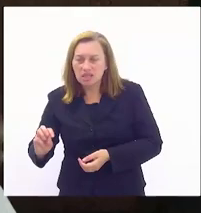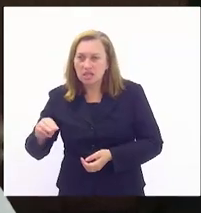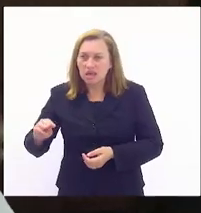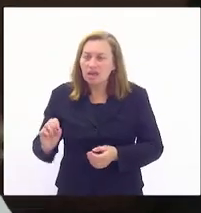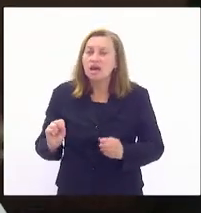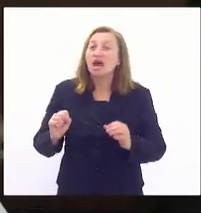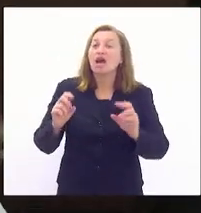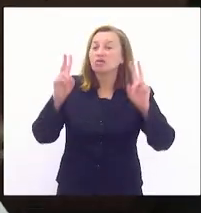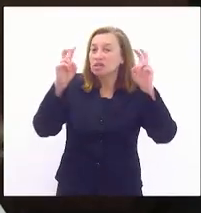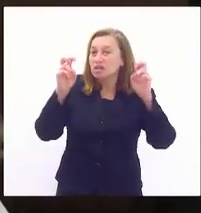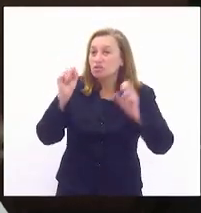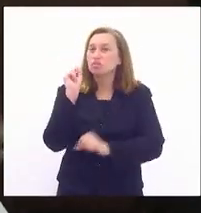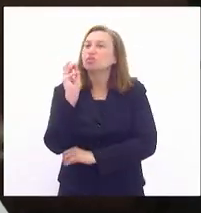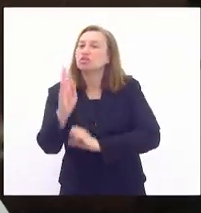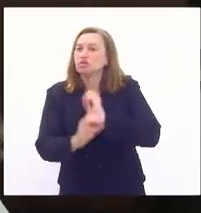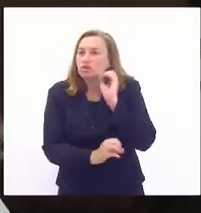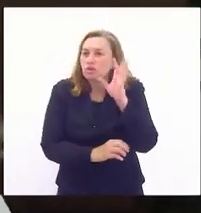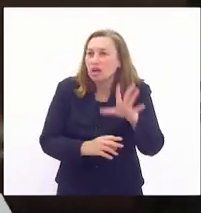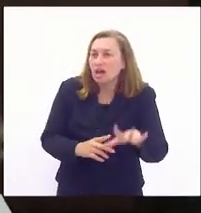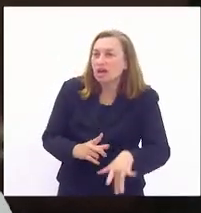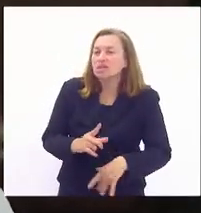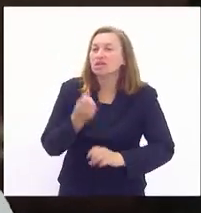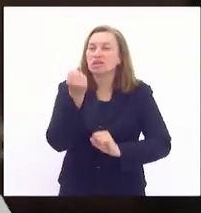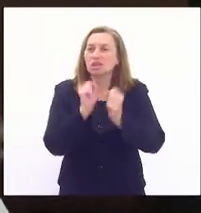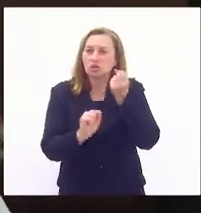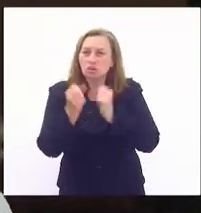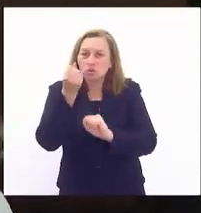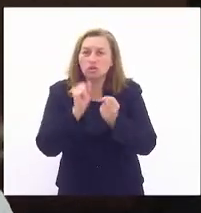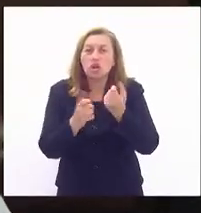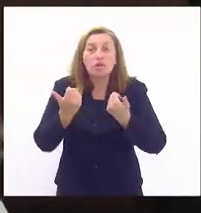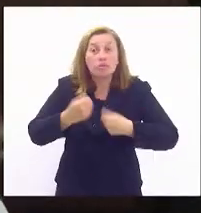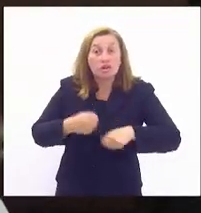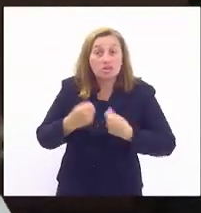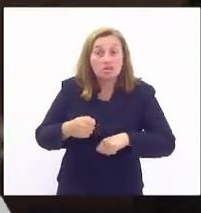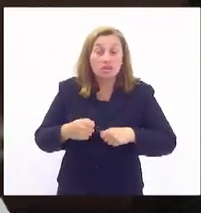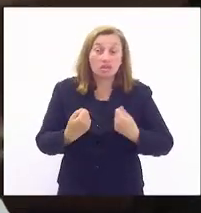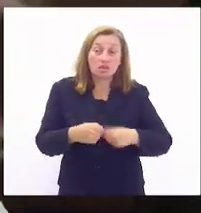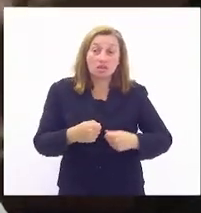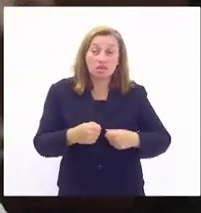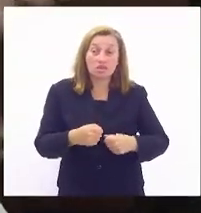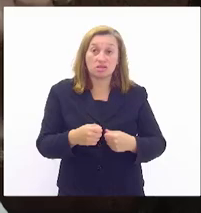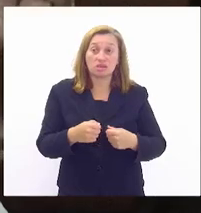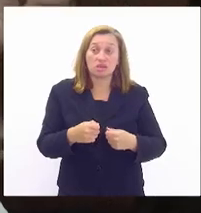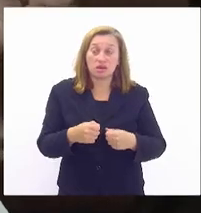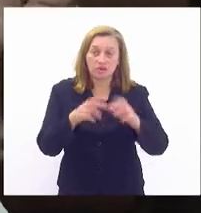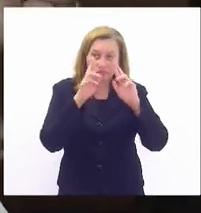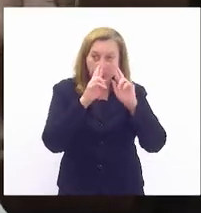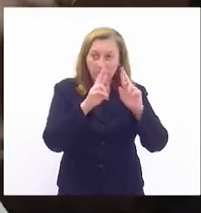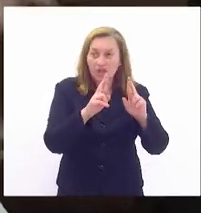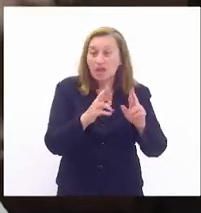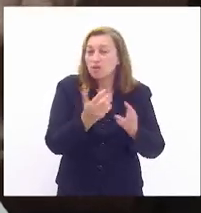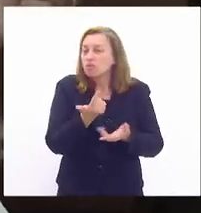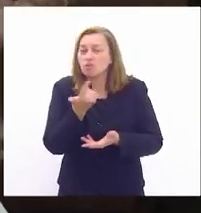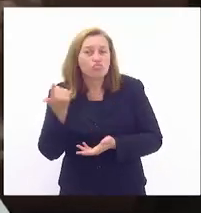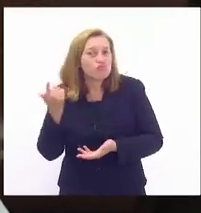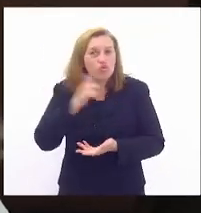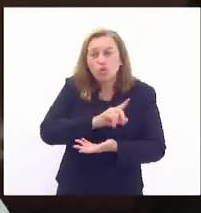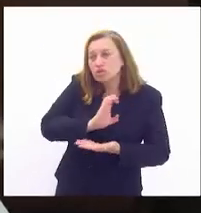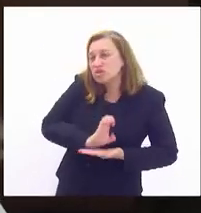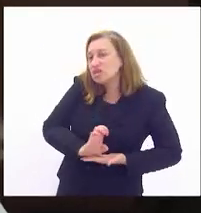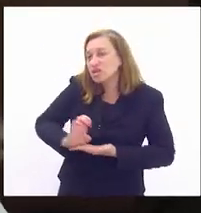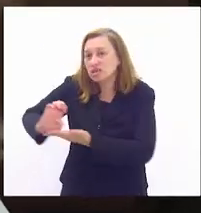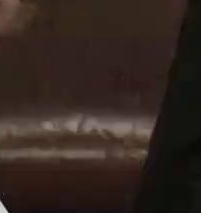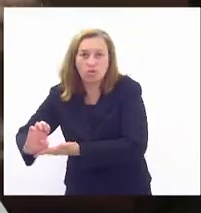questões ambientais que existem na indústria, elas precisam existir, porque senão elas não ele não conseguiria exportar. Senão a CSN